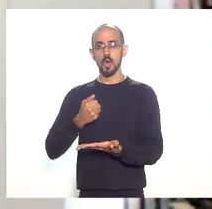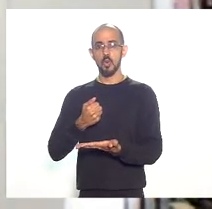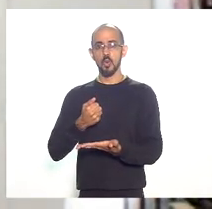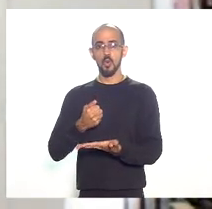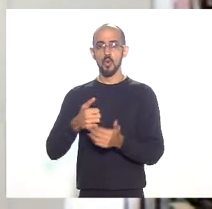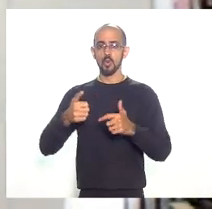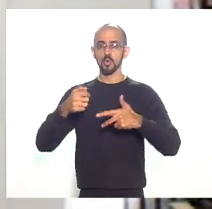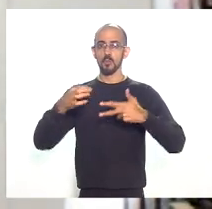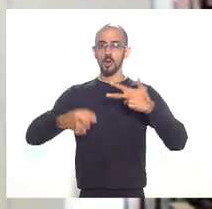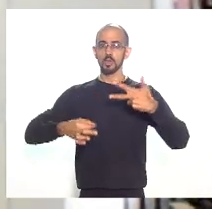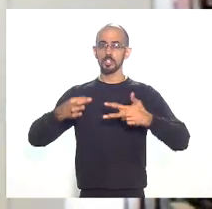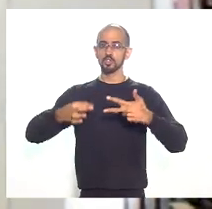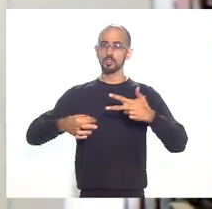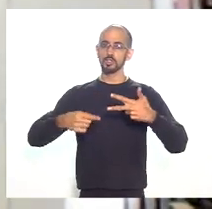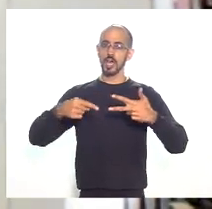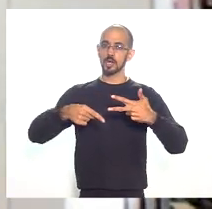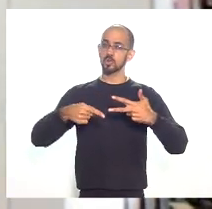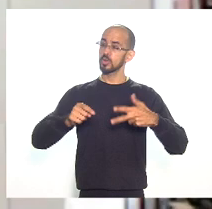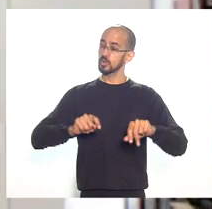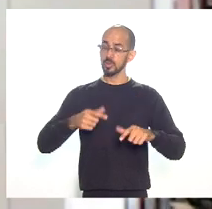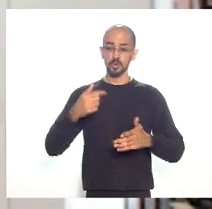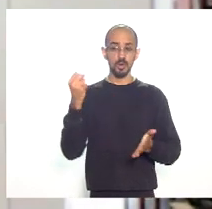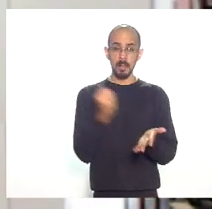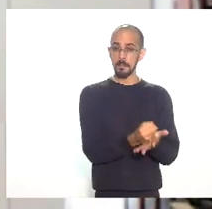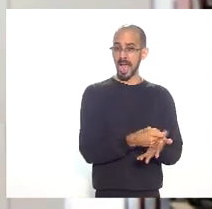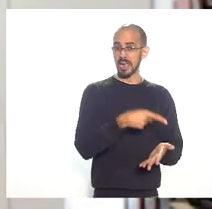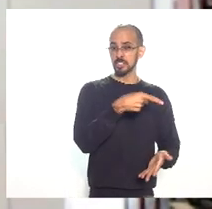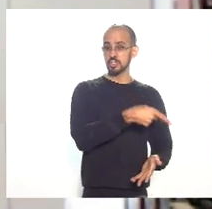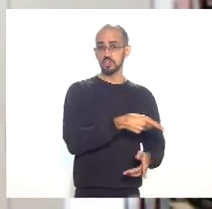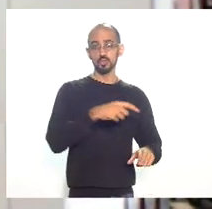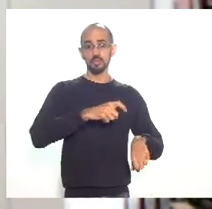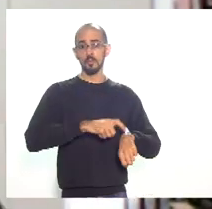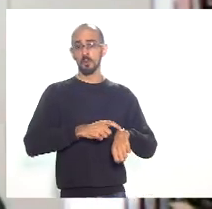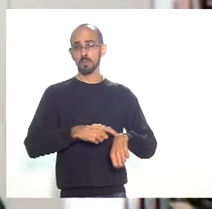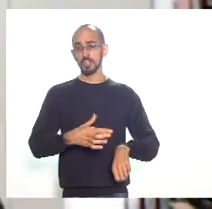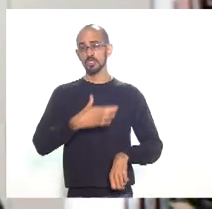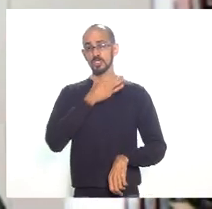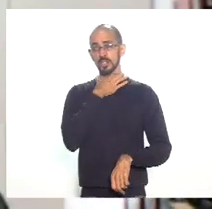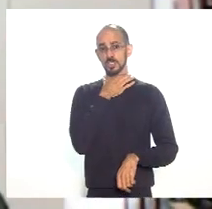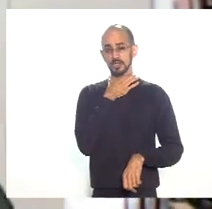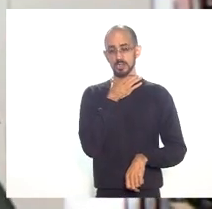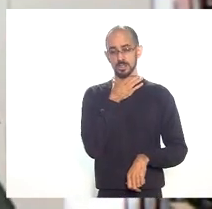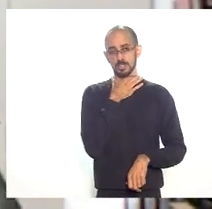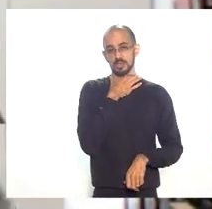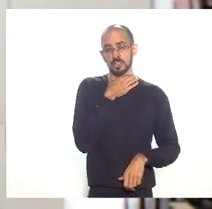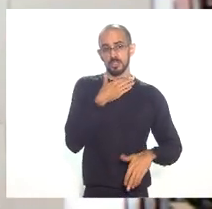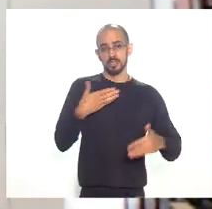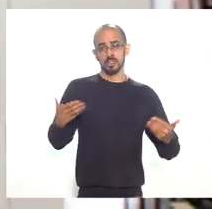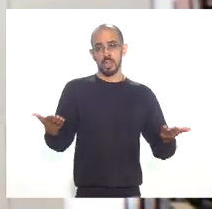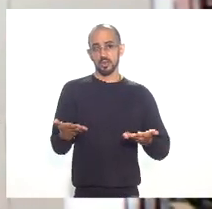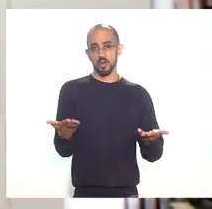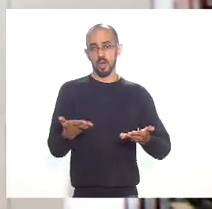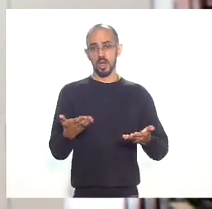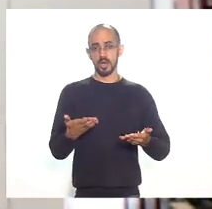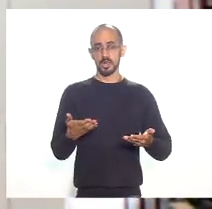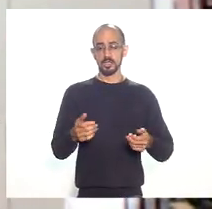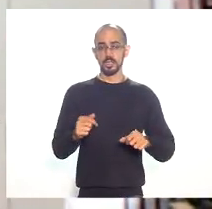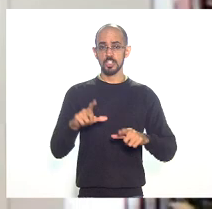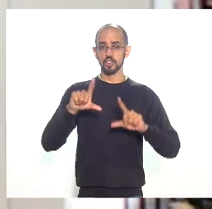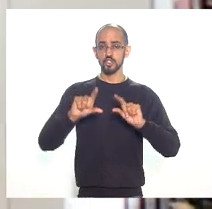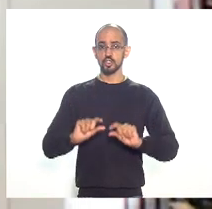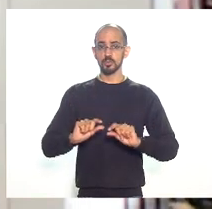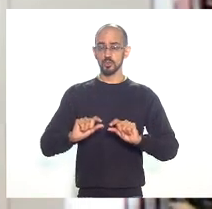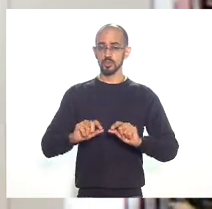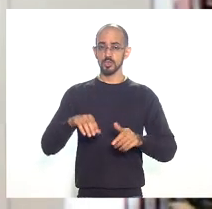disso num momento de crise na economia, de perda de poder de renda, de